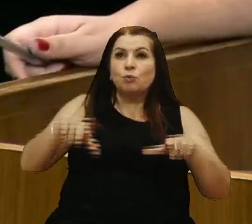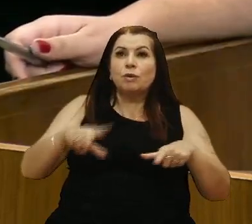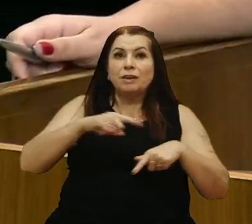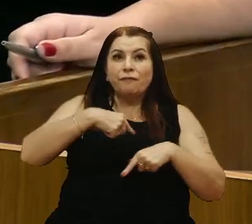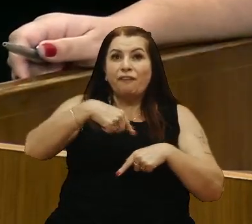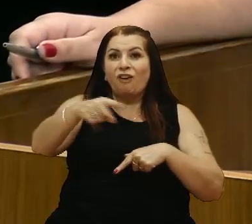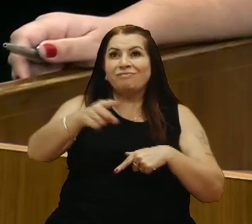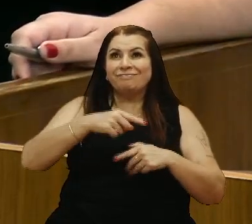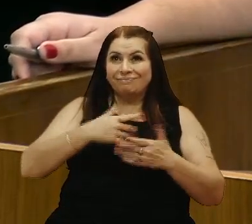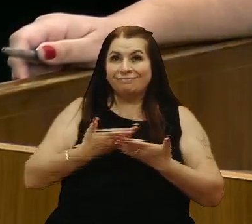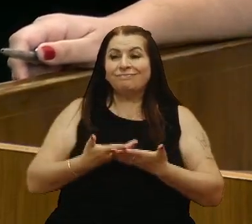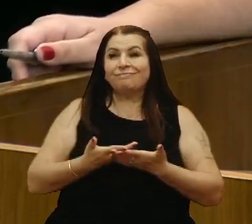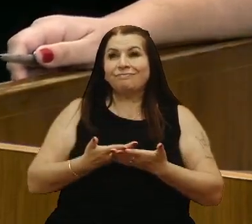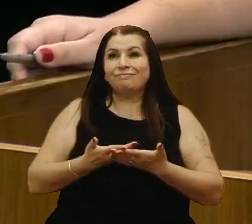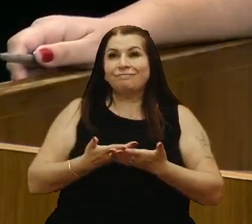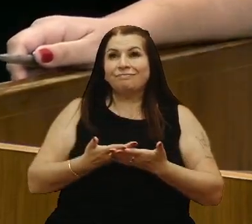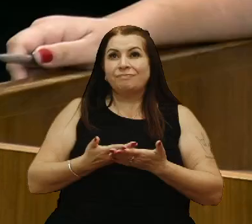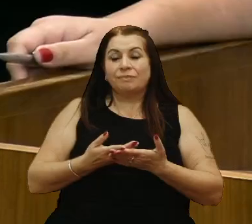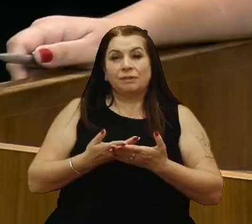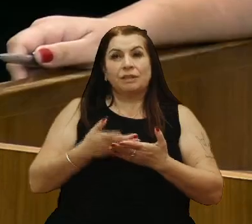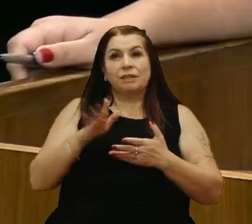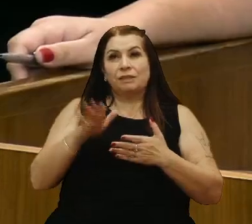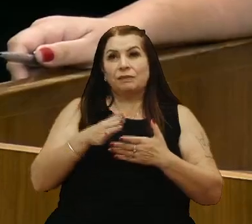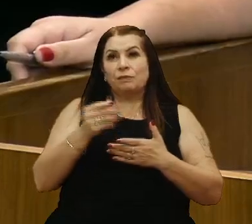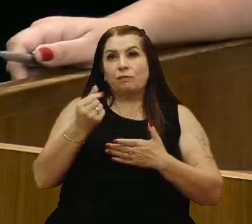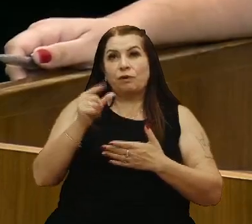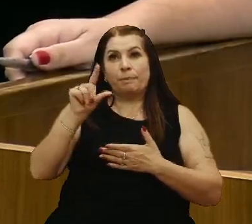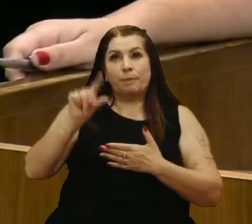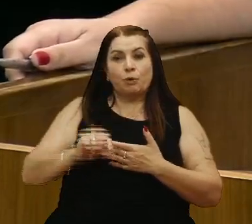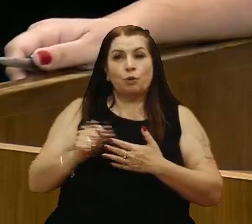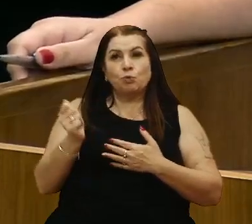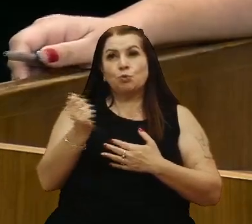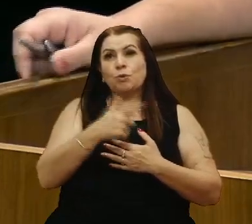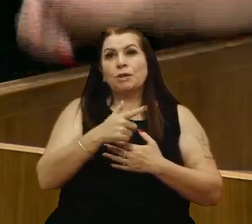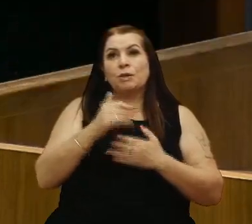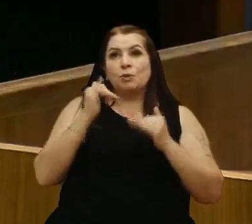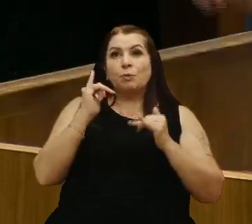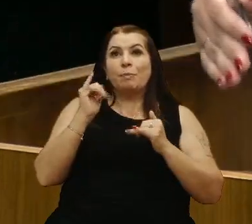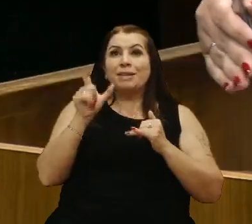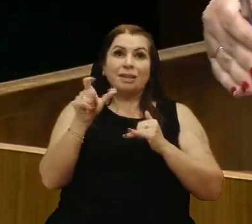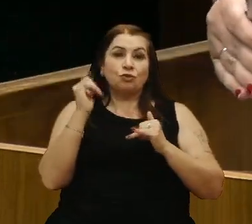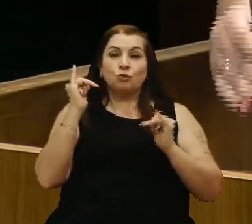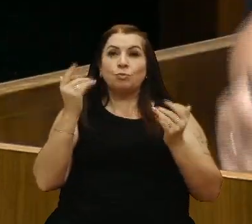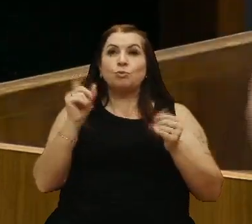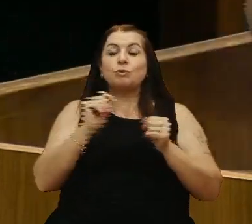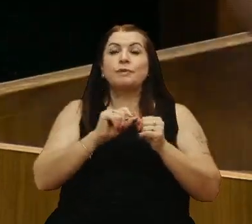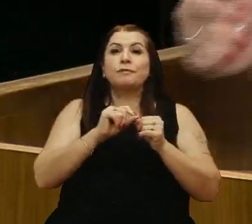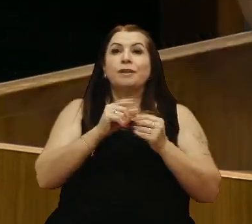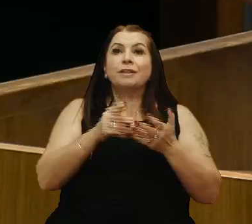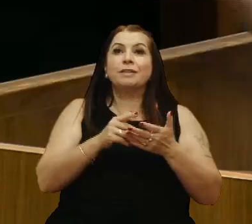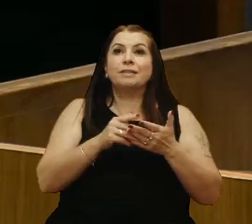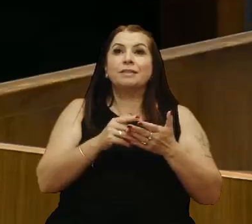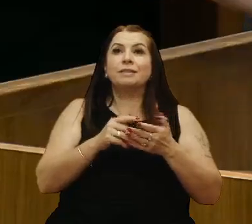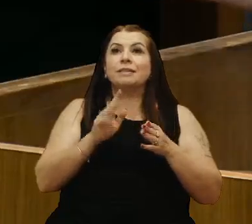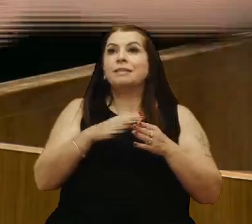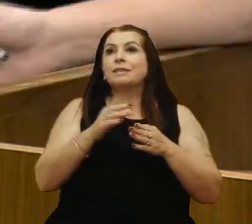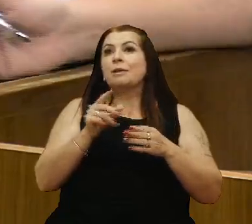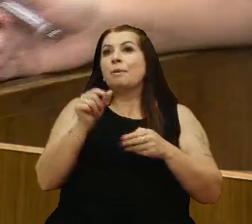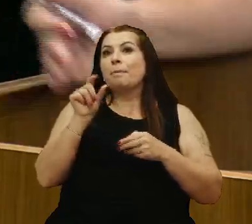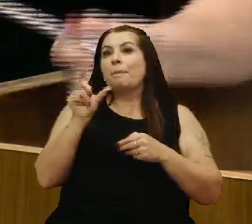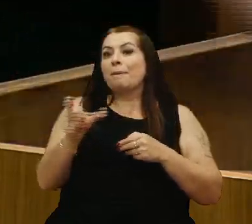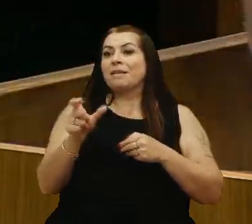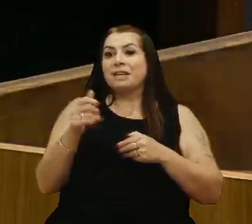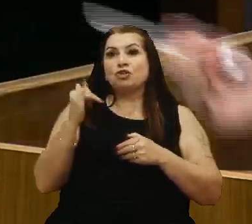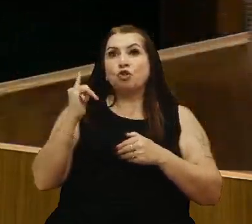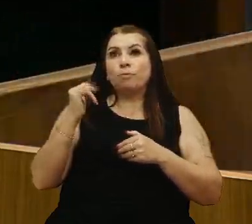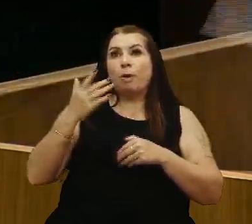vão. Muitas vezes por um valor menor do que a passagem de ônibus. E o que faz isso? Faz cada vez a passagem aumentar